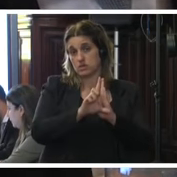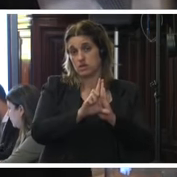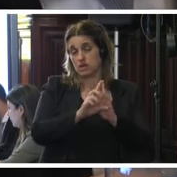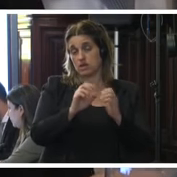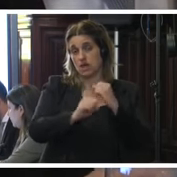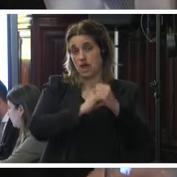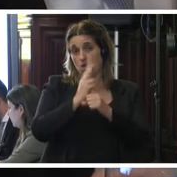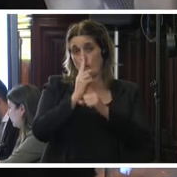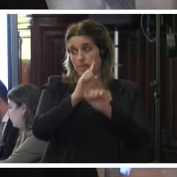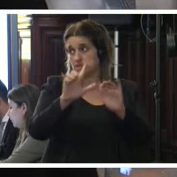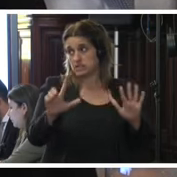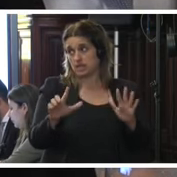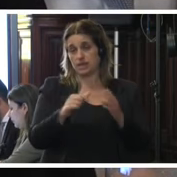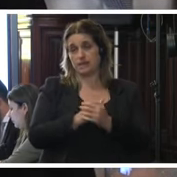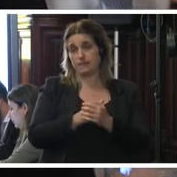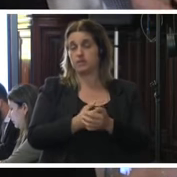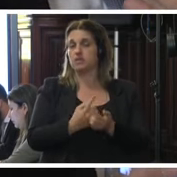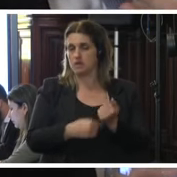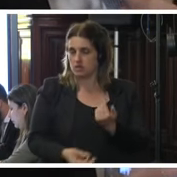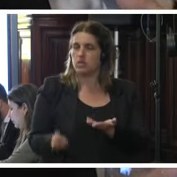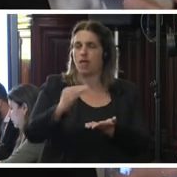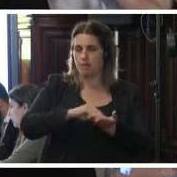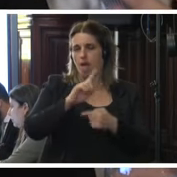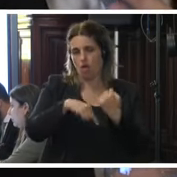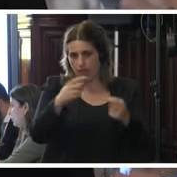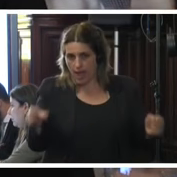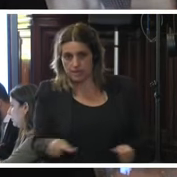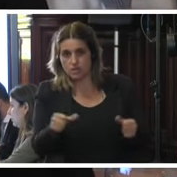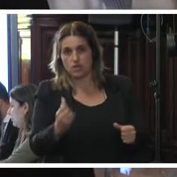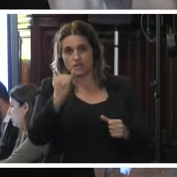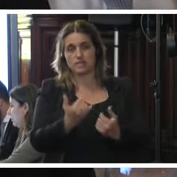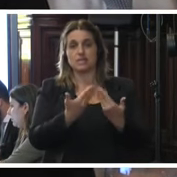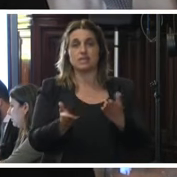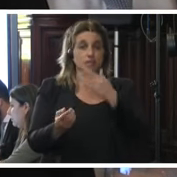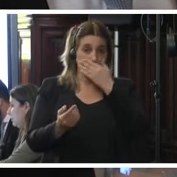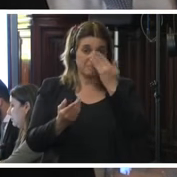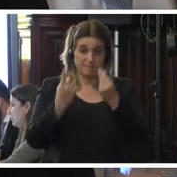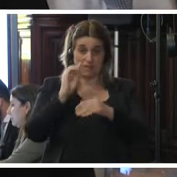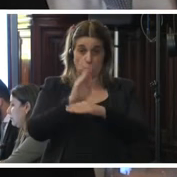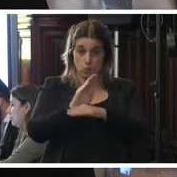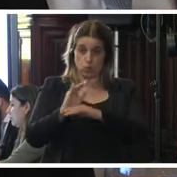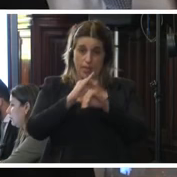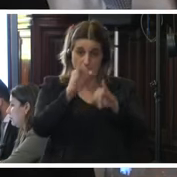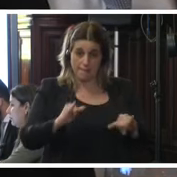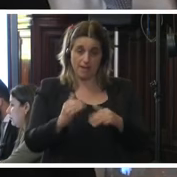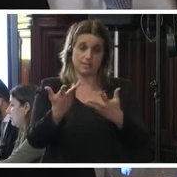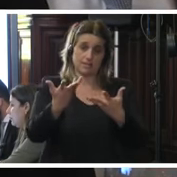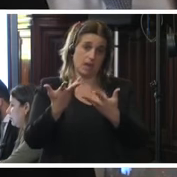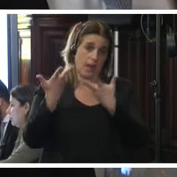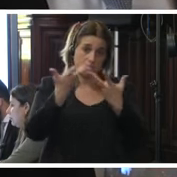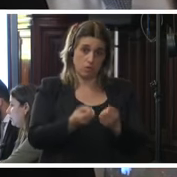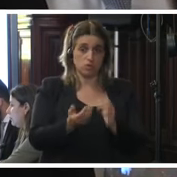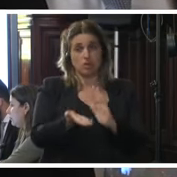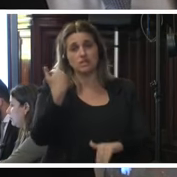outras ações, a iniciativa de formação de uma chamada cultura de paz, de apoio ao desarmamento, de combate sistemático aos preconceitos de